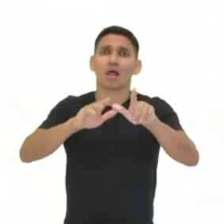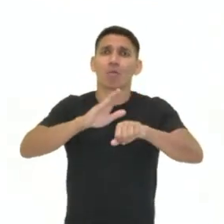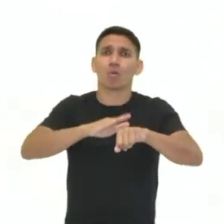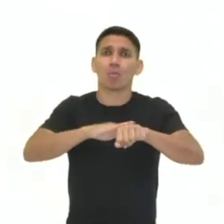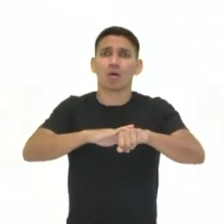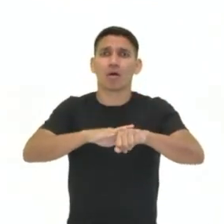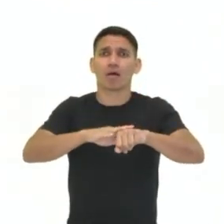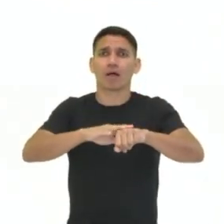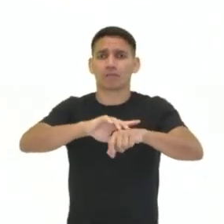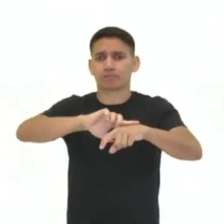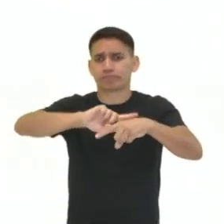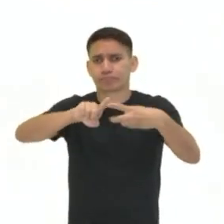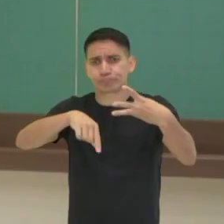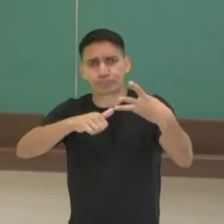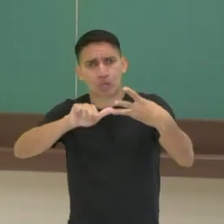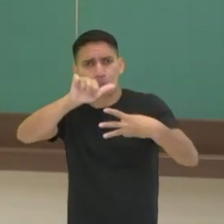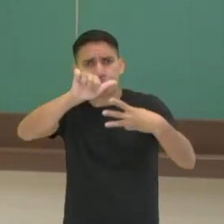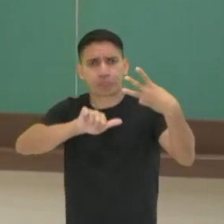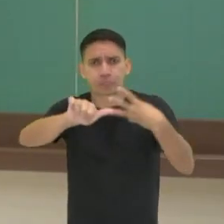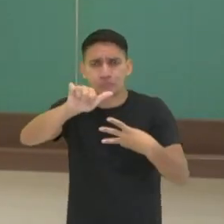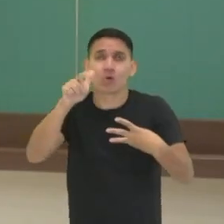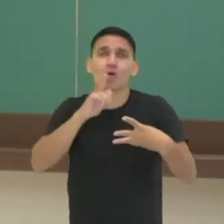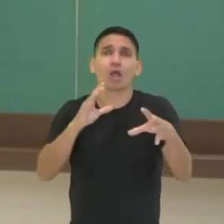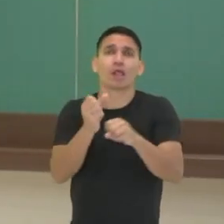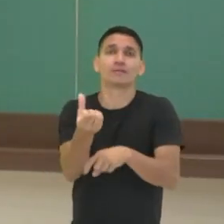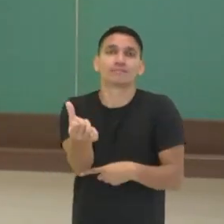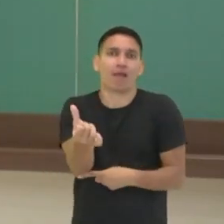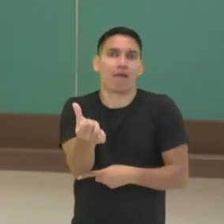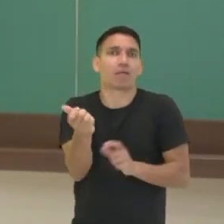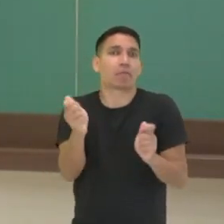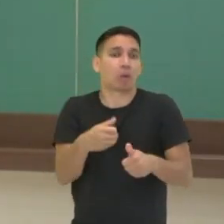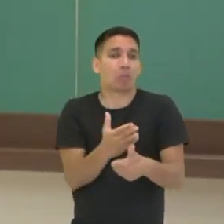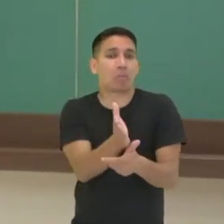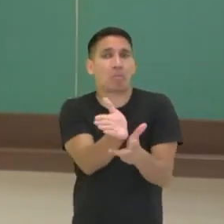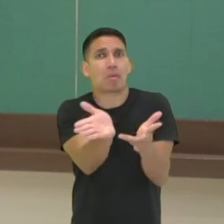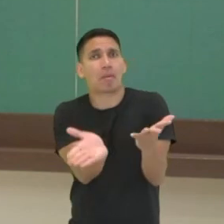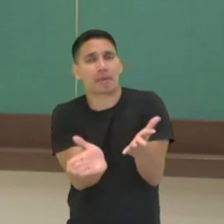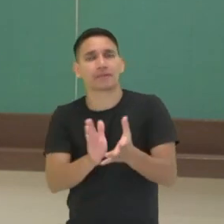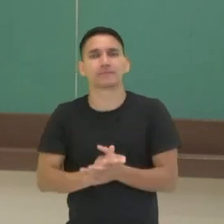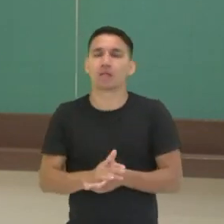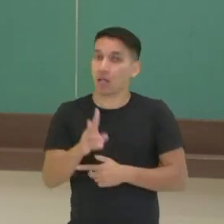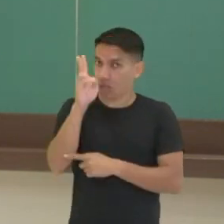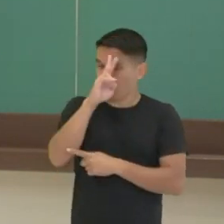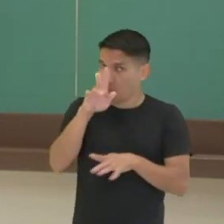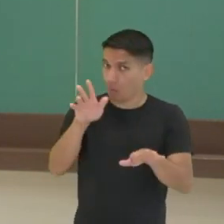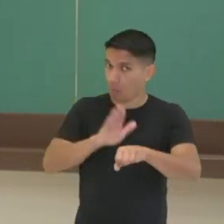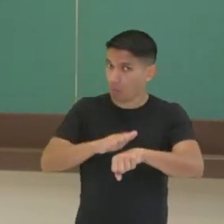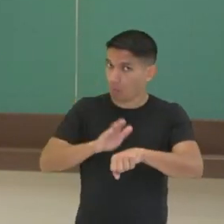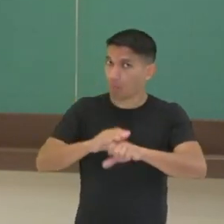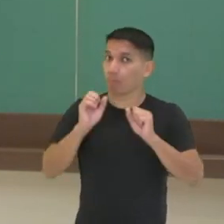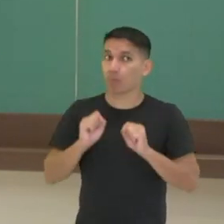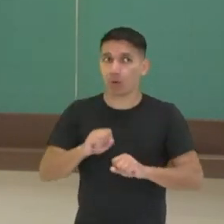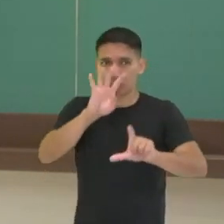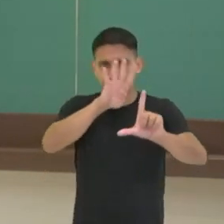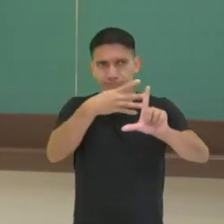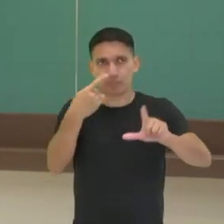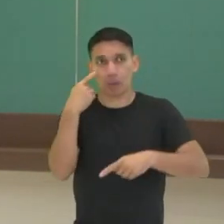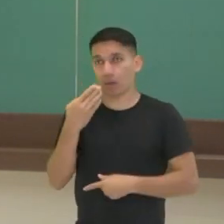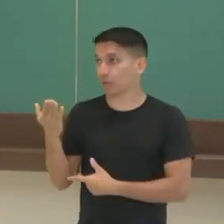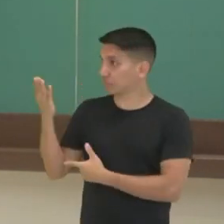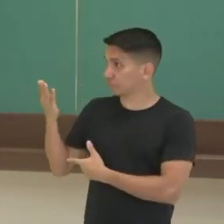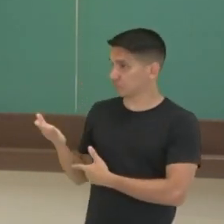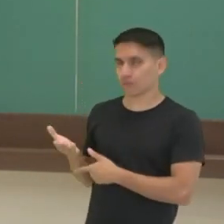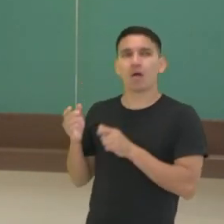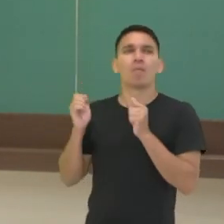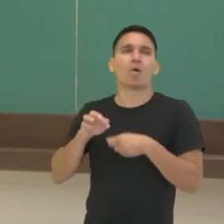faço 6 possibilidades. Lembrando que eu posso fazer ela manualmente, ó. Eu consigo chegar no